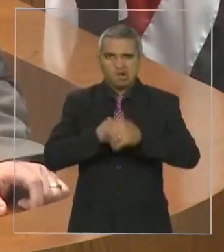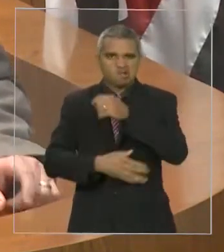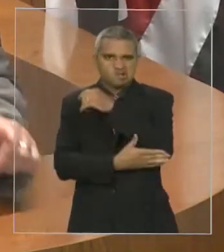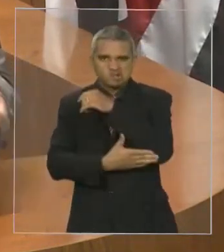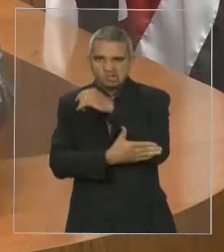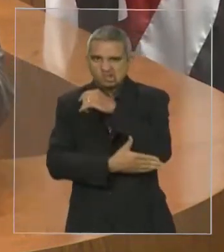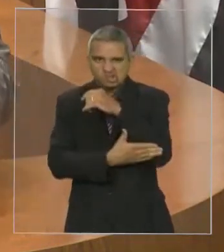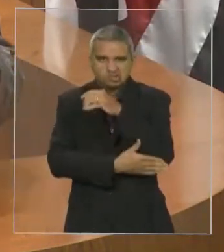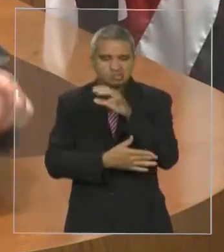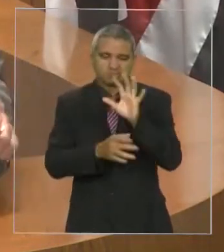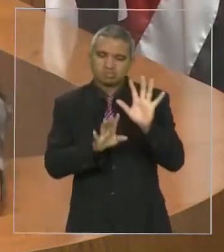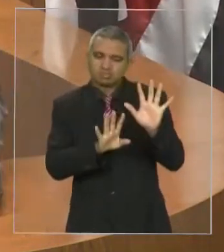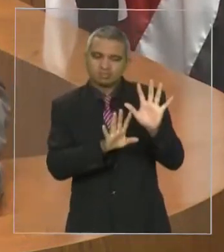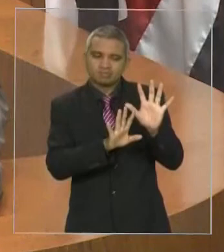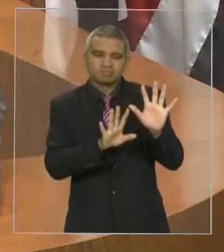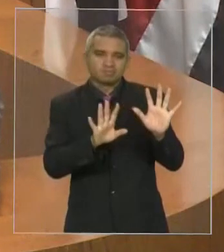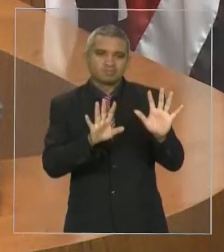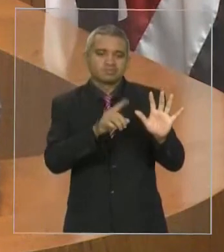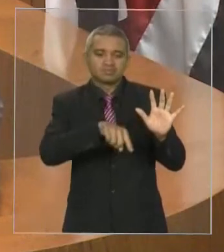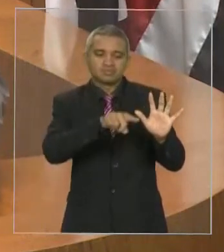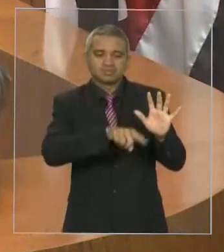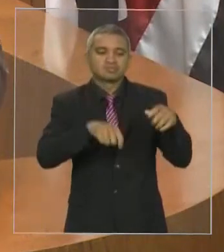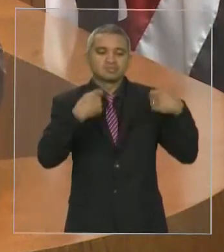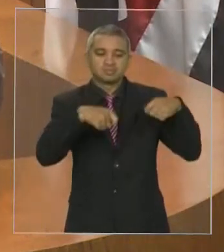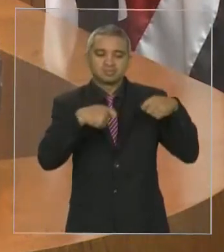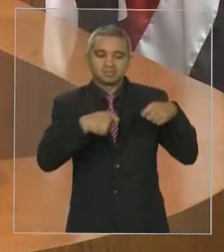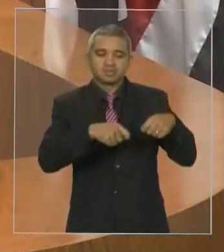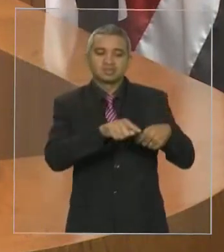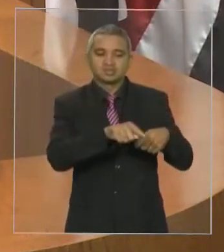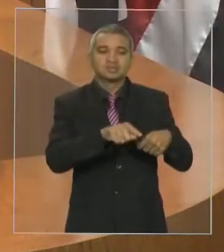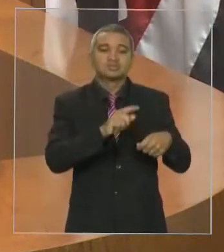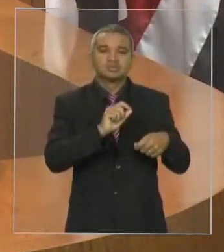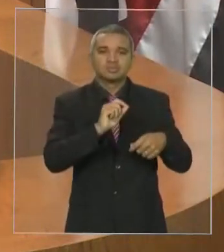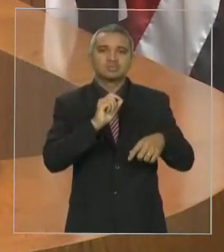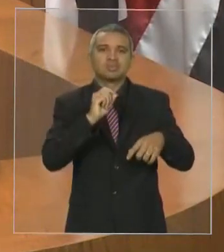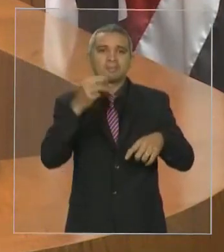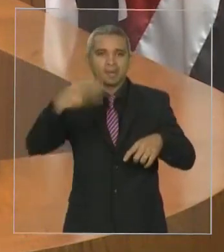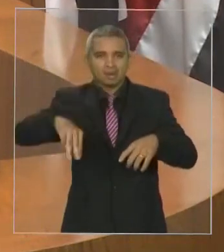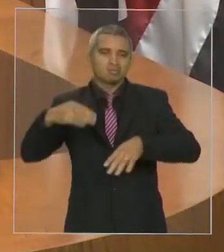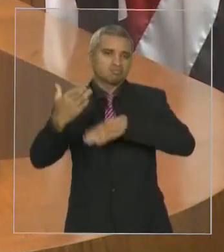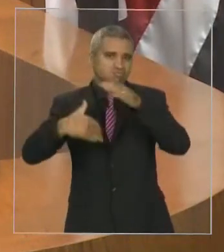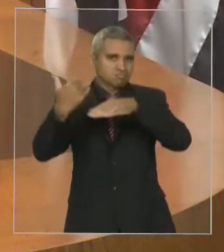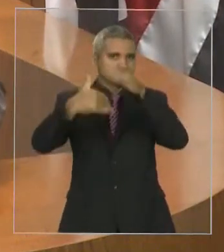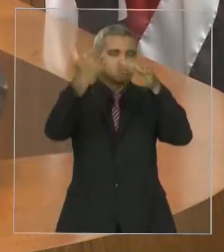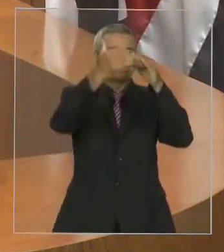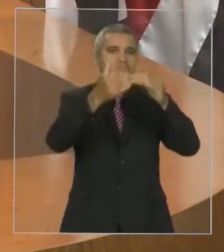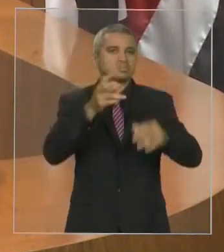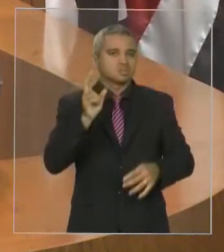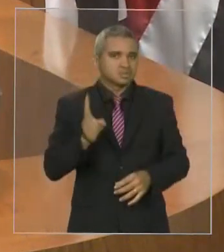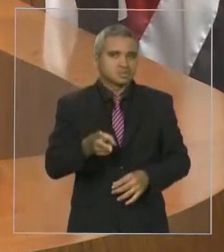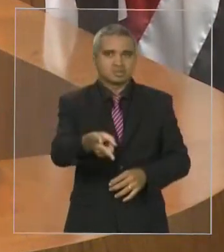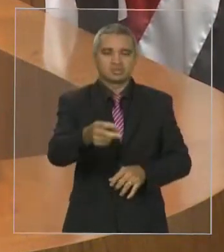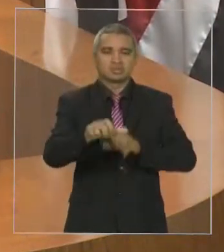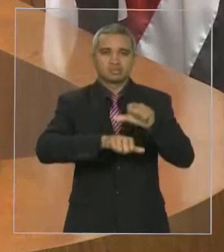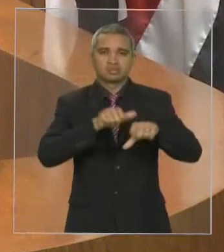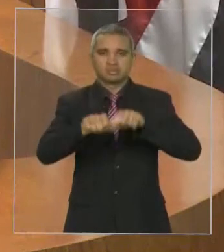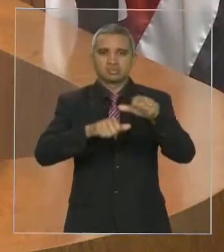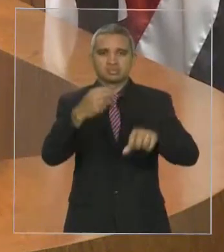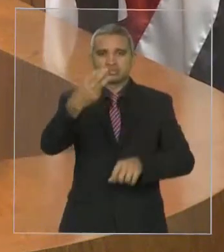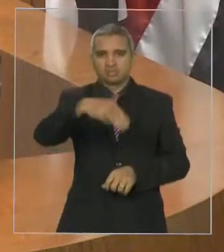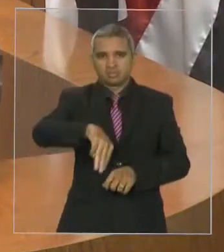crise de abstinência que não passa, porque os avanços no Maranhão não vão parar. Nós vamos continuar avançando e mudando o Maranhão para